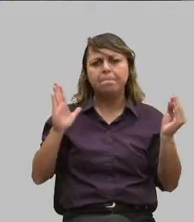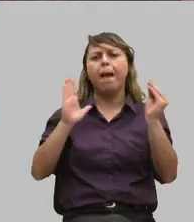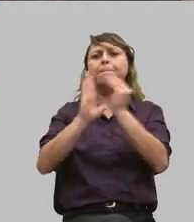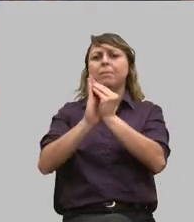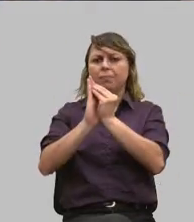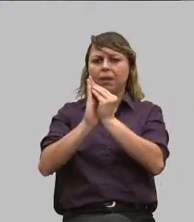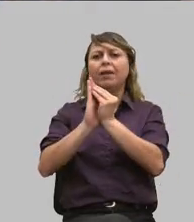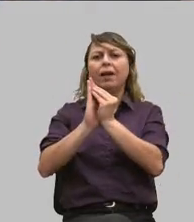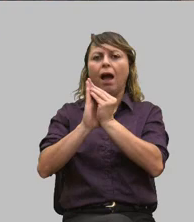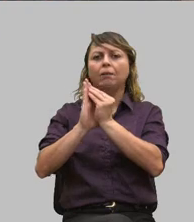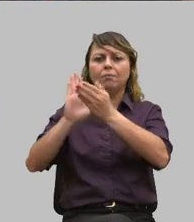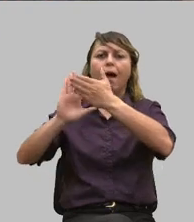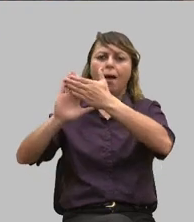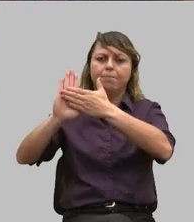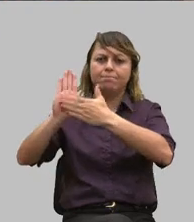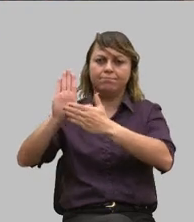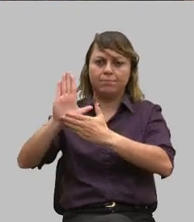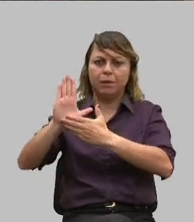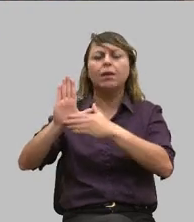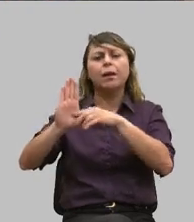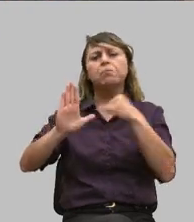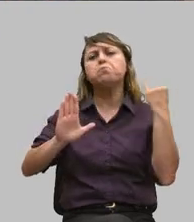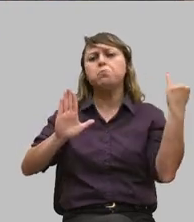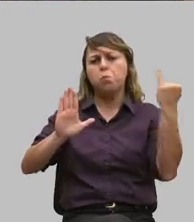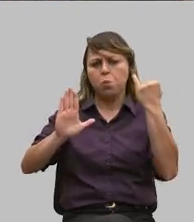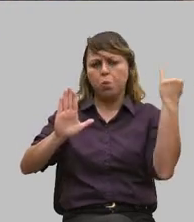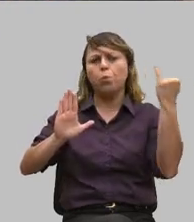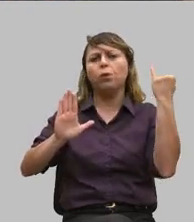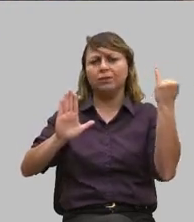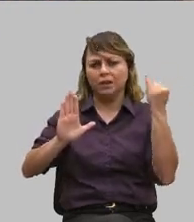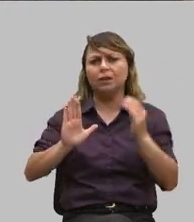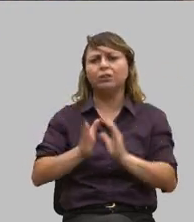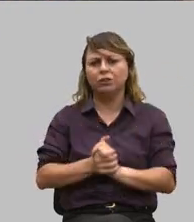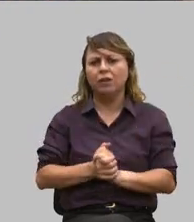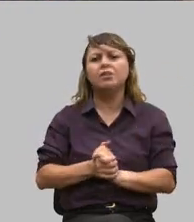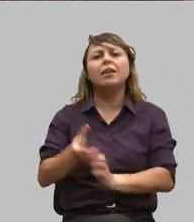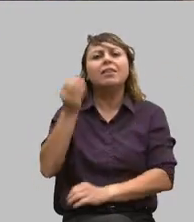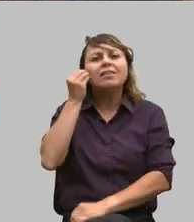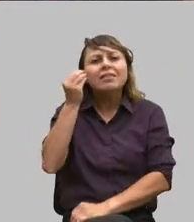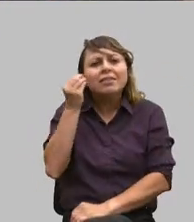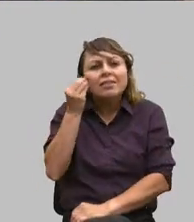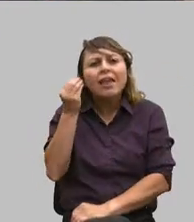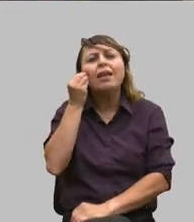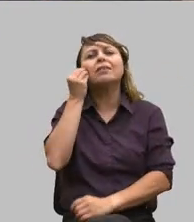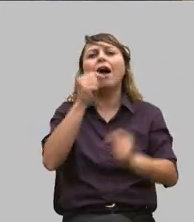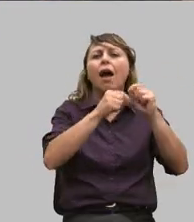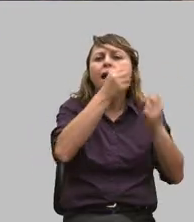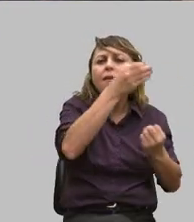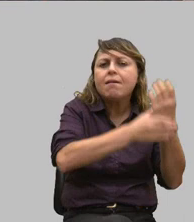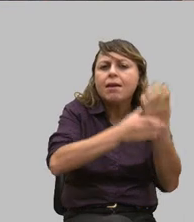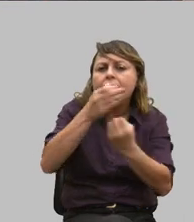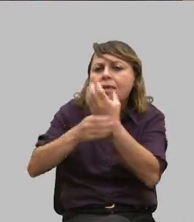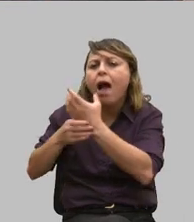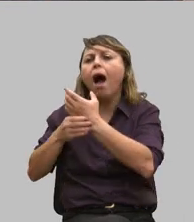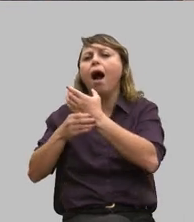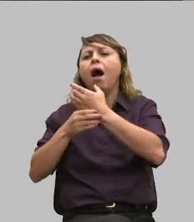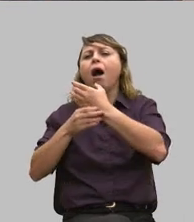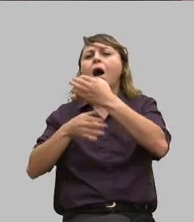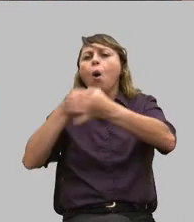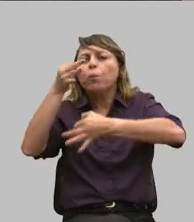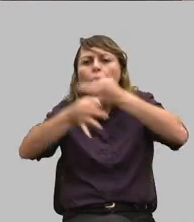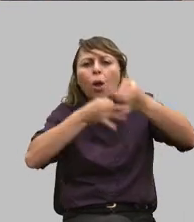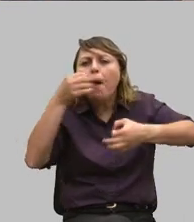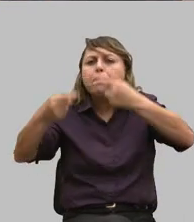gente Isso realmente é muito importante a gente tenta fazer isso né criar políticas que sejam